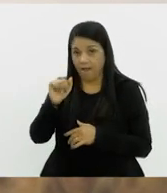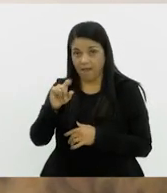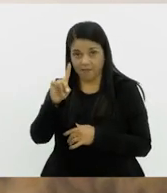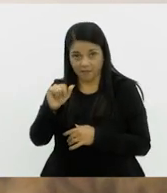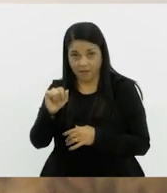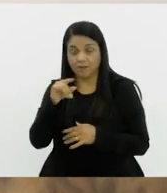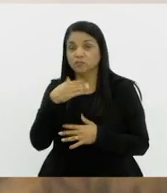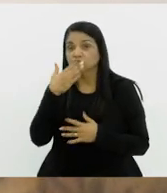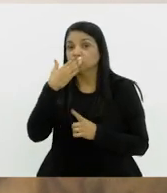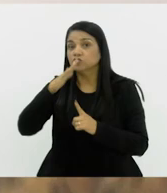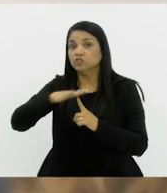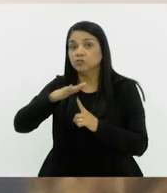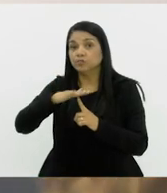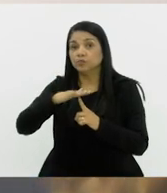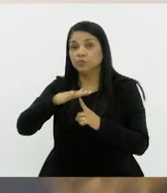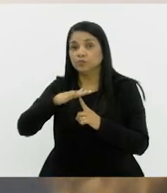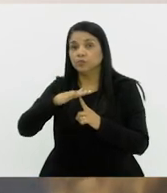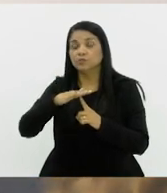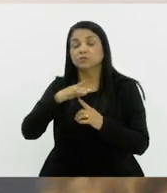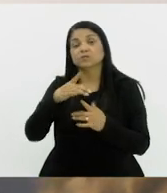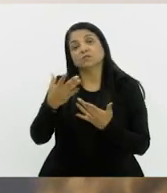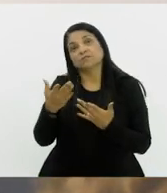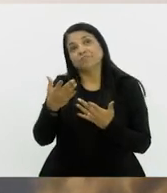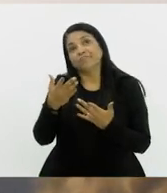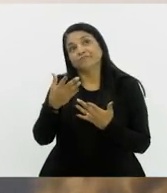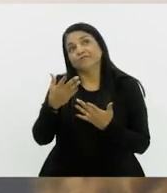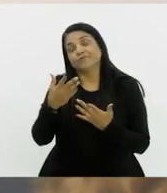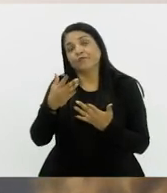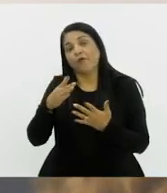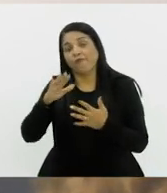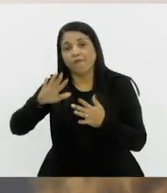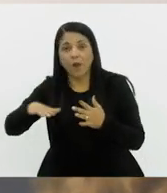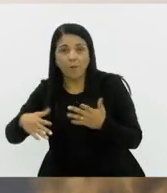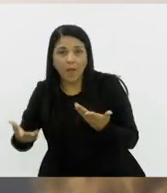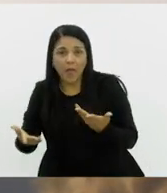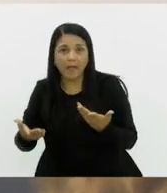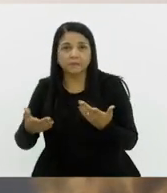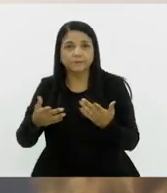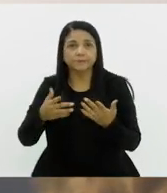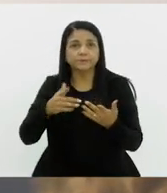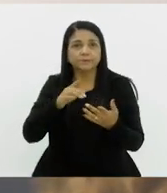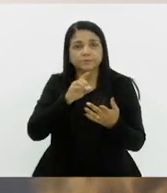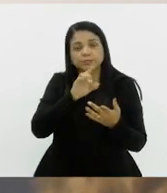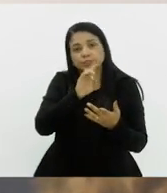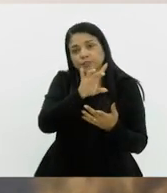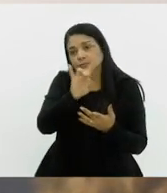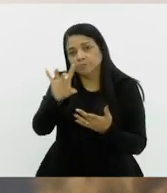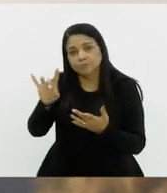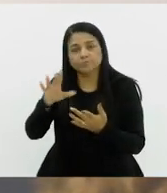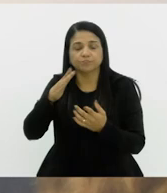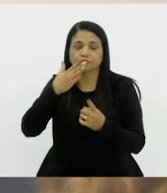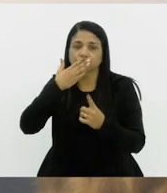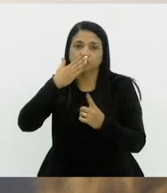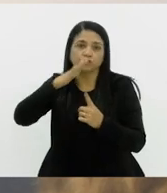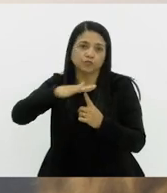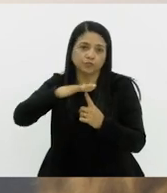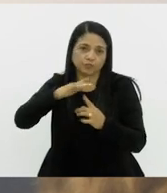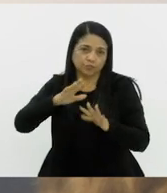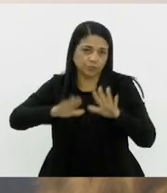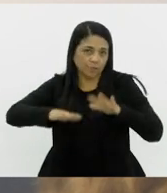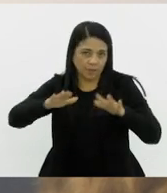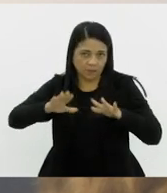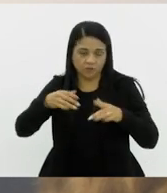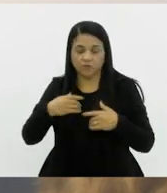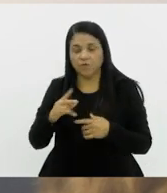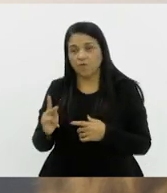tipo de radar que você quer. Se for um radar secundário, é um preço. Se for um radar tridimensional, é outro preço. Mas olha só, não vamos entrar no mérito do valor do